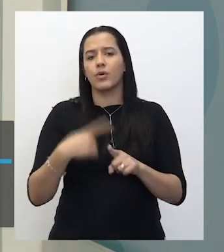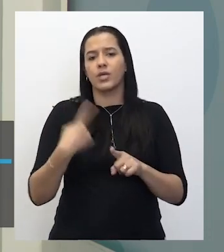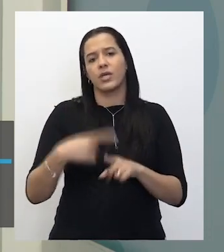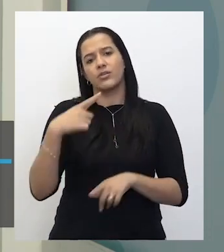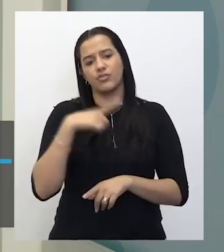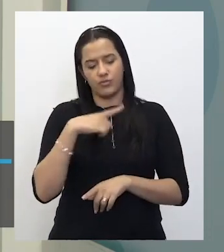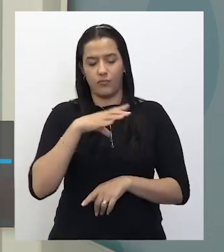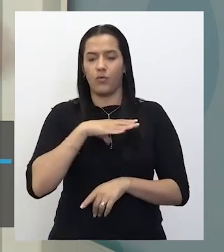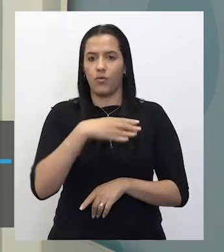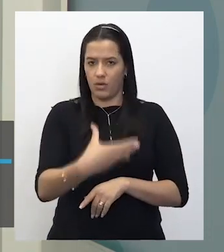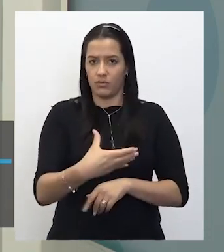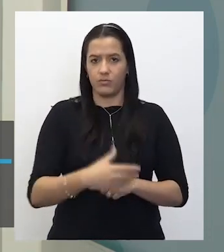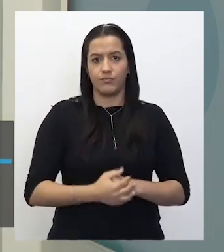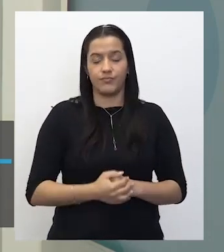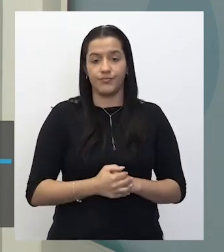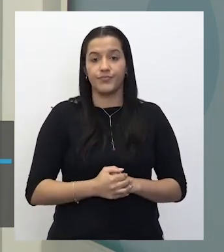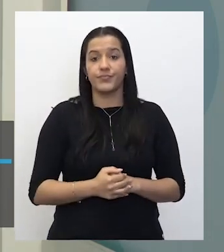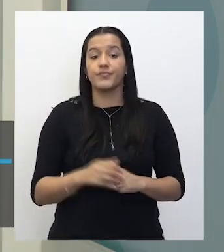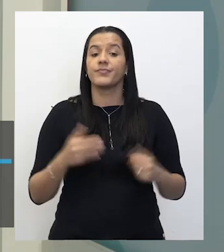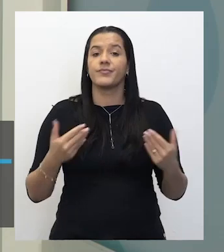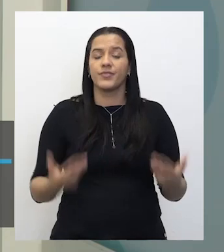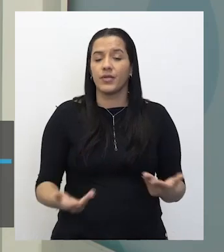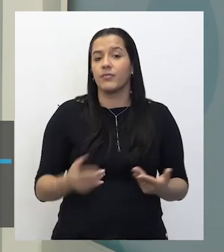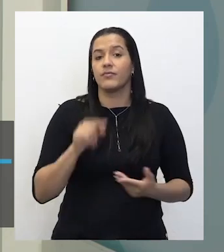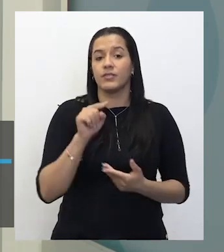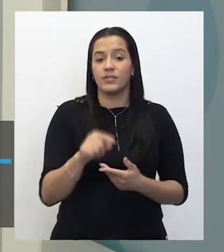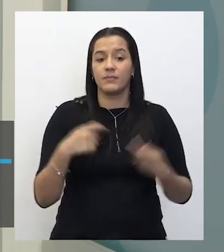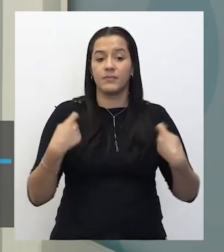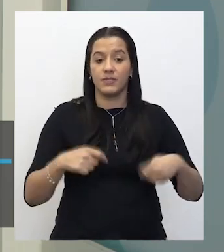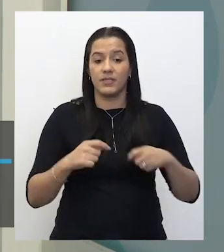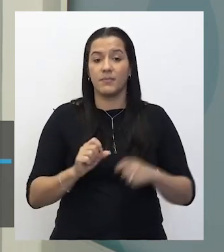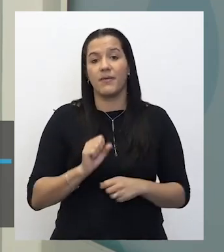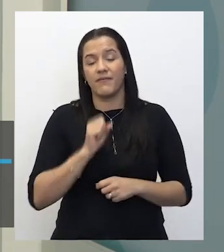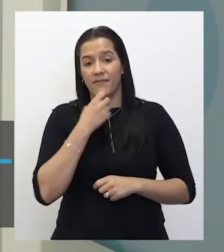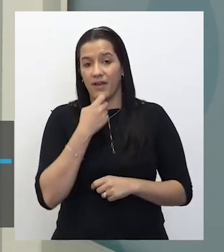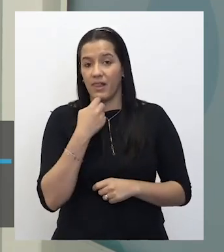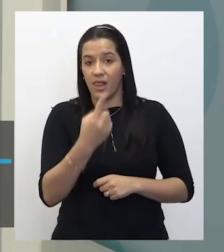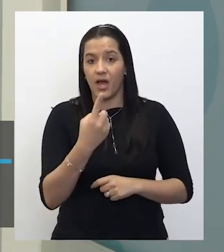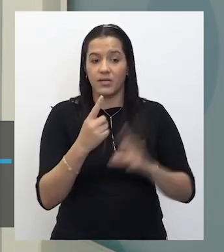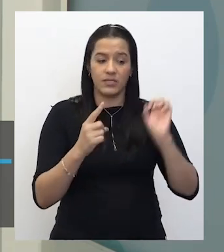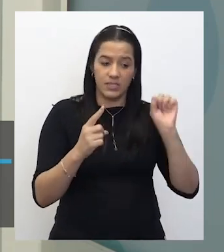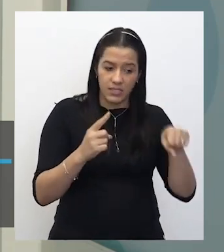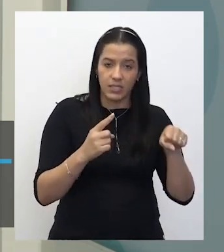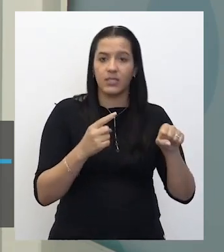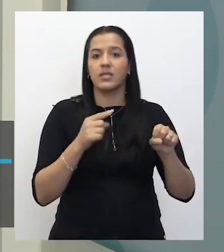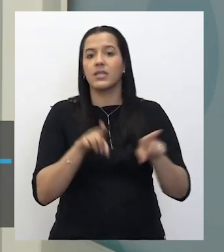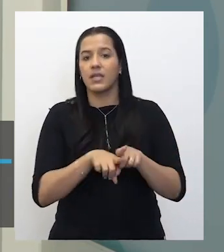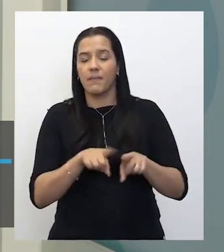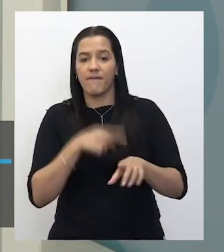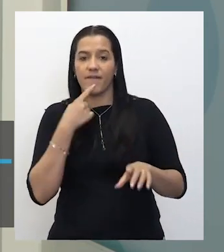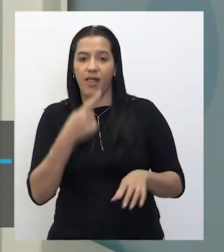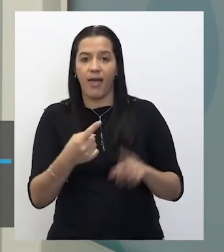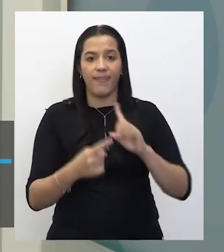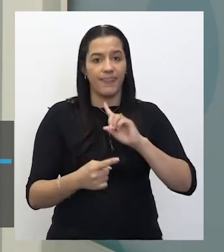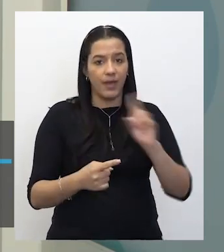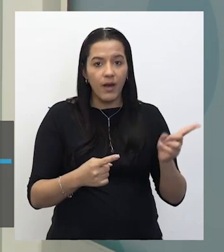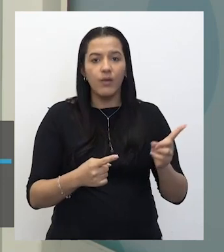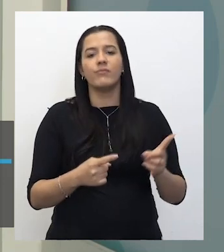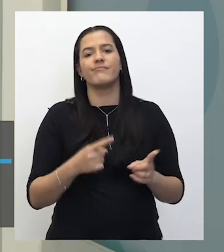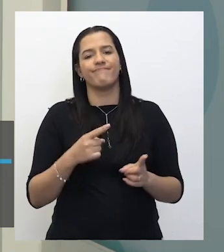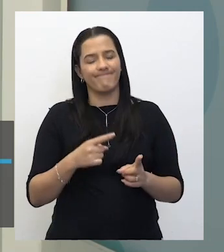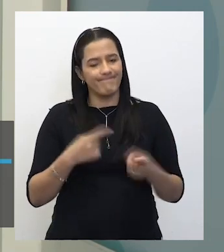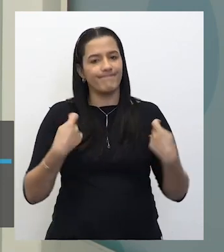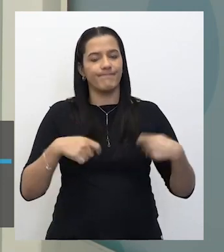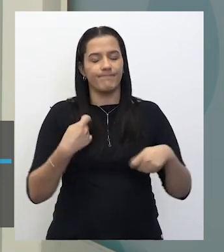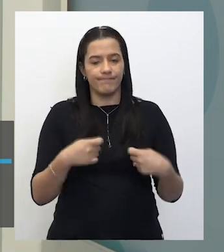dizer sim, nem para dizer não, né, fica muito difícil. E tem aqui a professora Helena, que ela